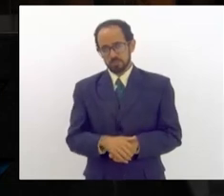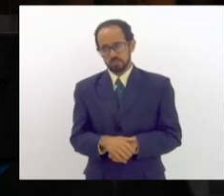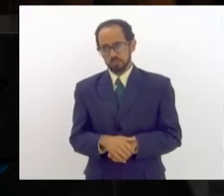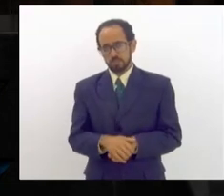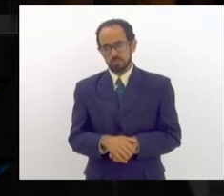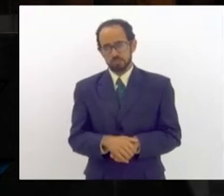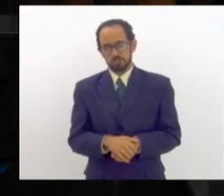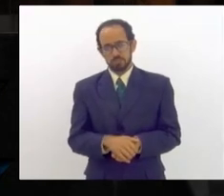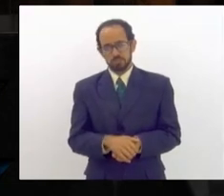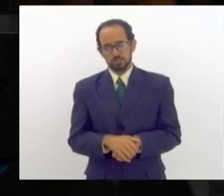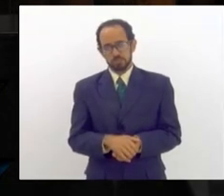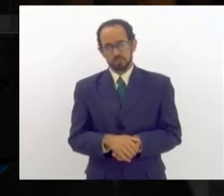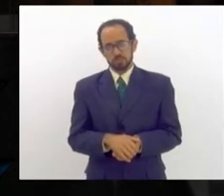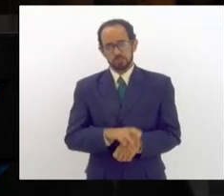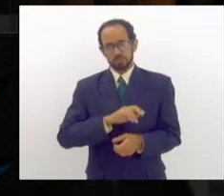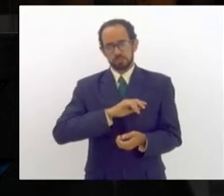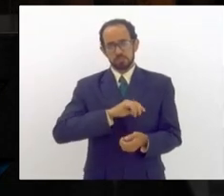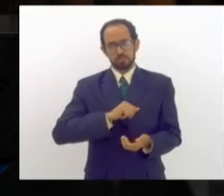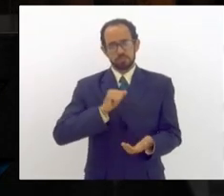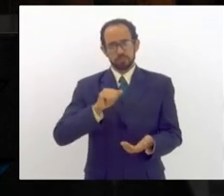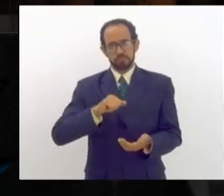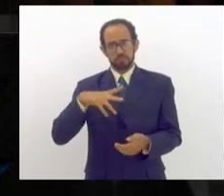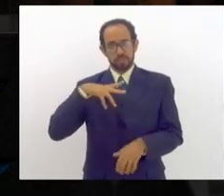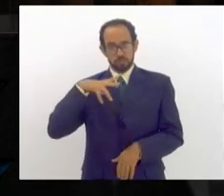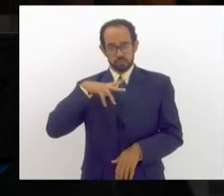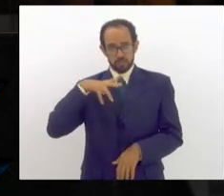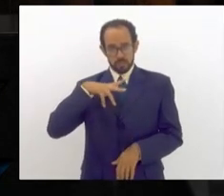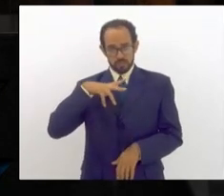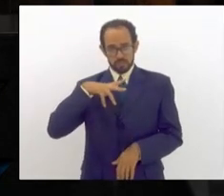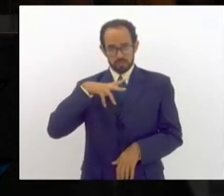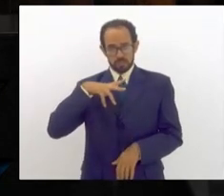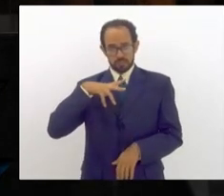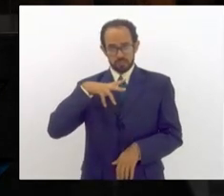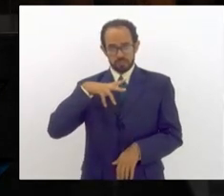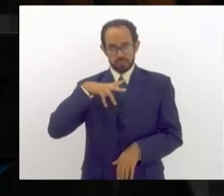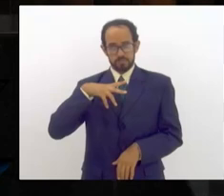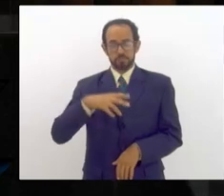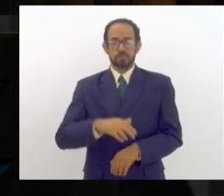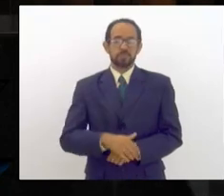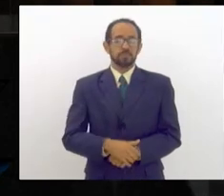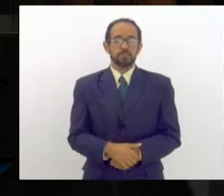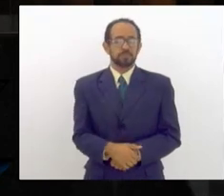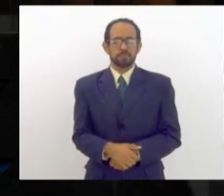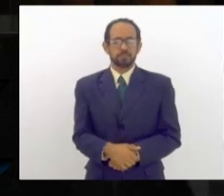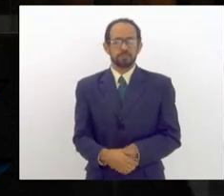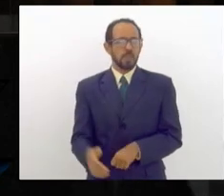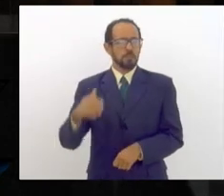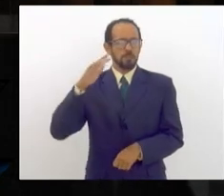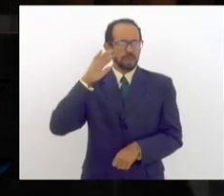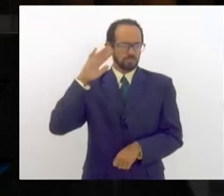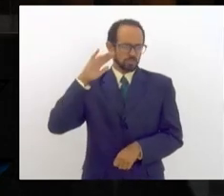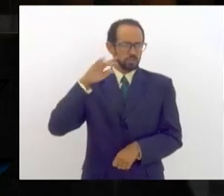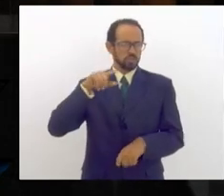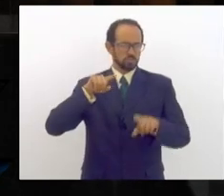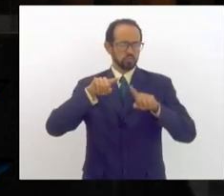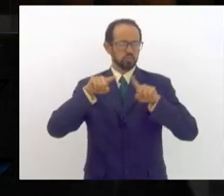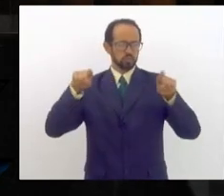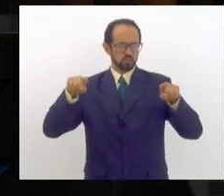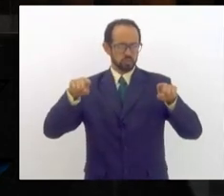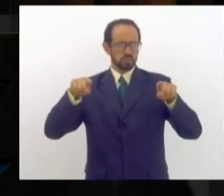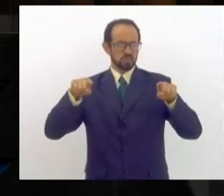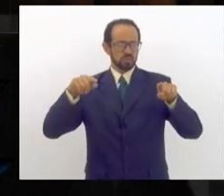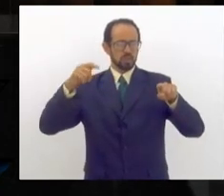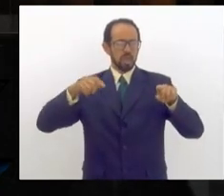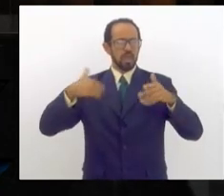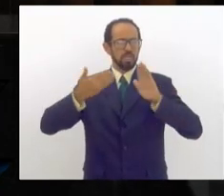das redes que são pagas dos planos de saúde Imagina os senhores que até bem pouco tempo